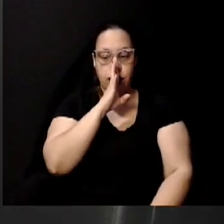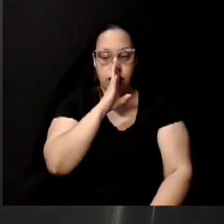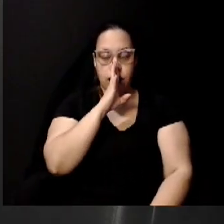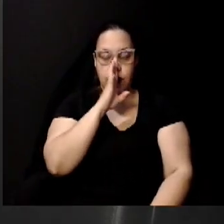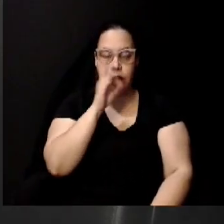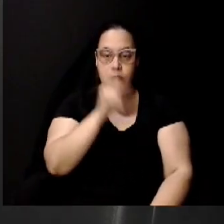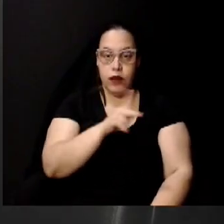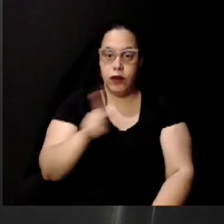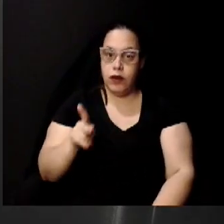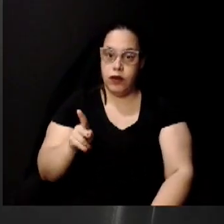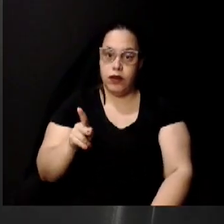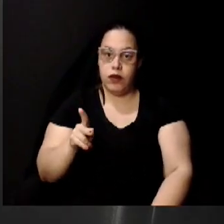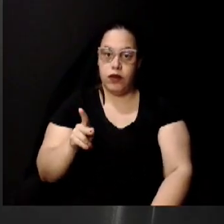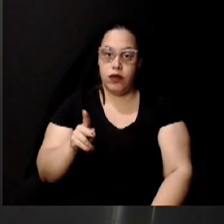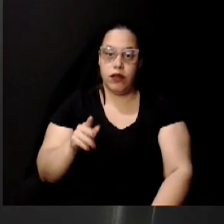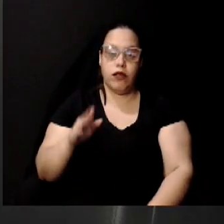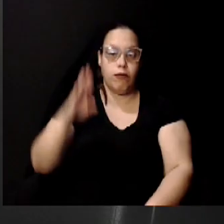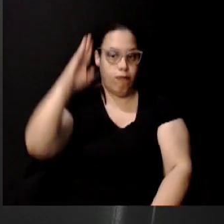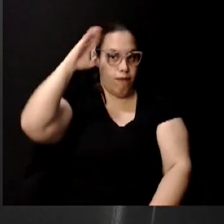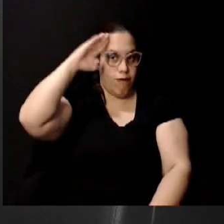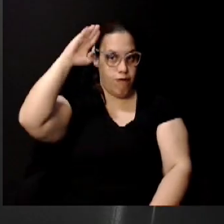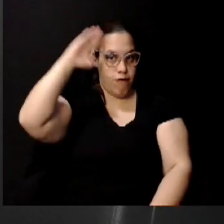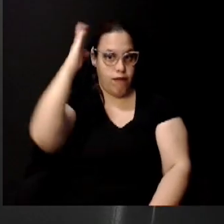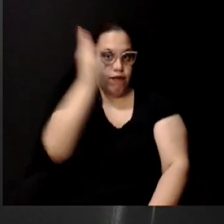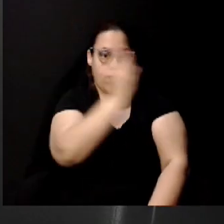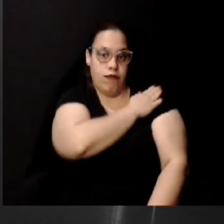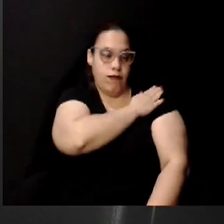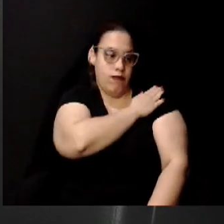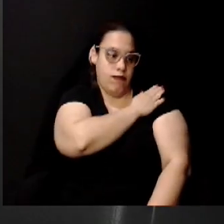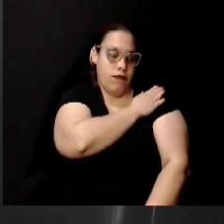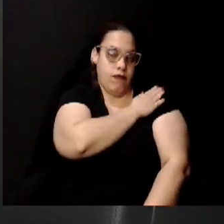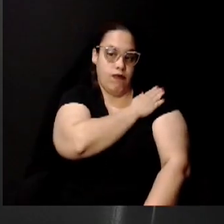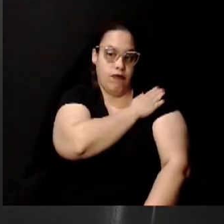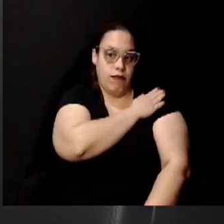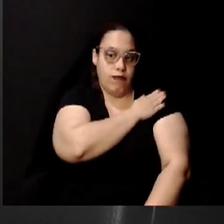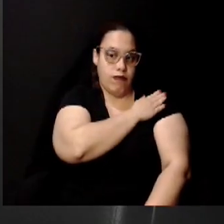de militarização, que virou um cabidão também para muitos